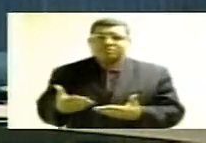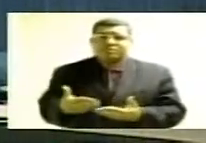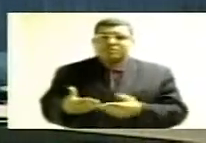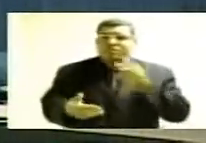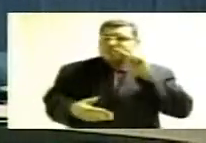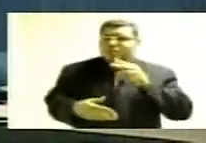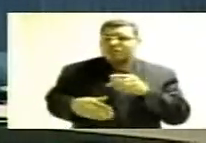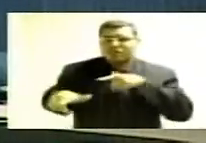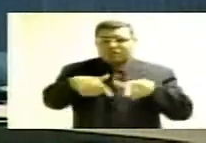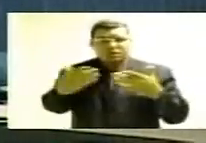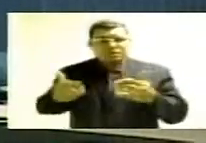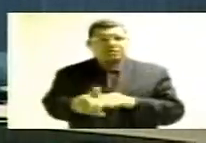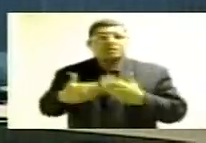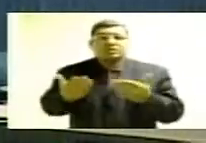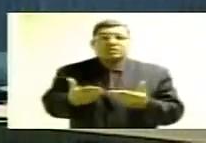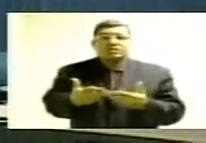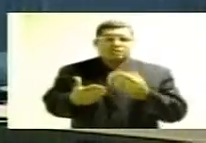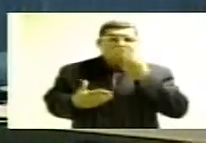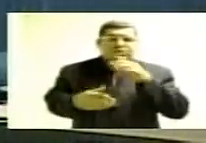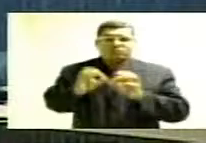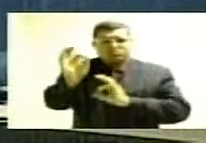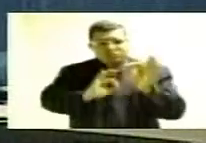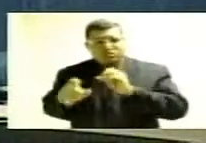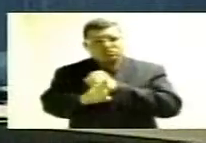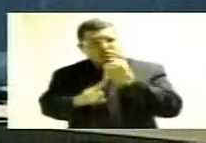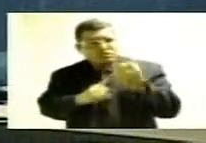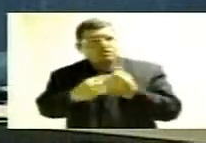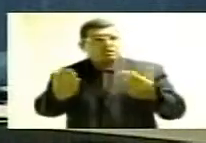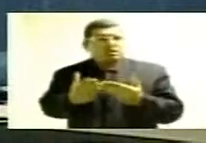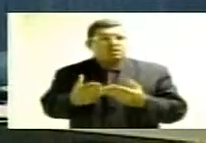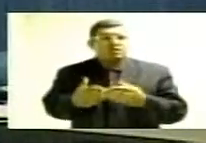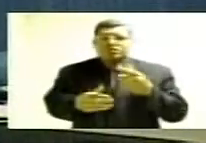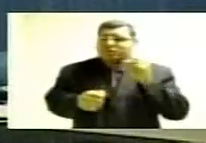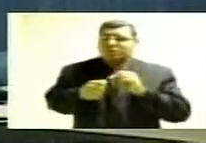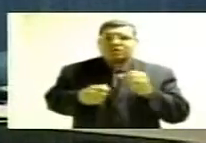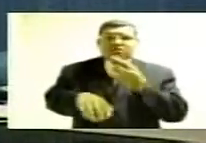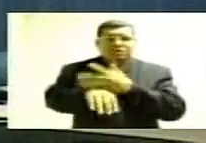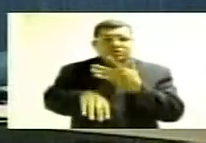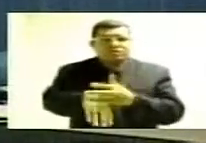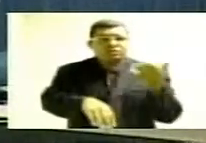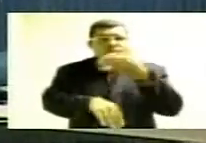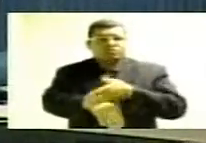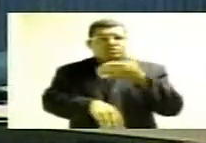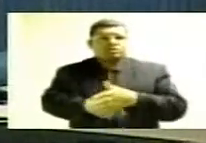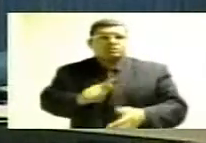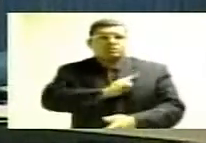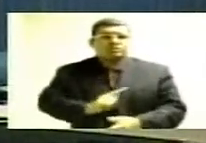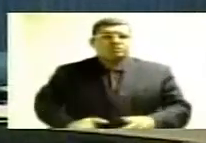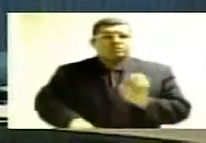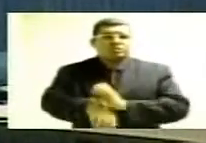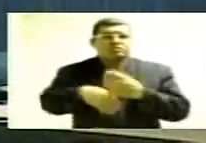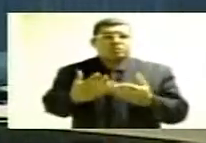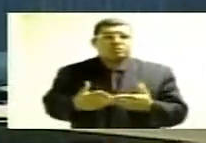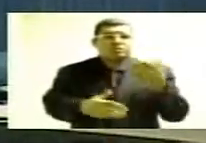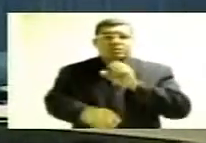Isso retrai a economia, isso compromete projetos sociais, isso compromete a capacidade de investimento do governo do estado,